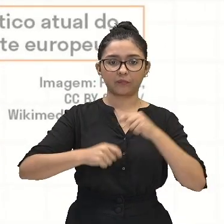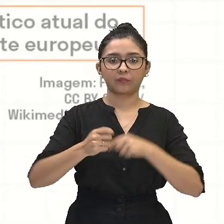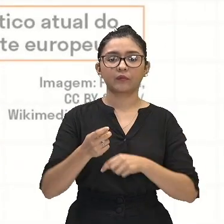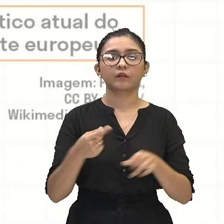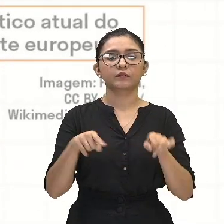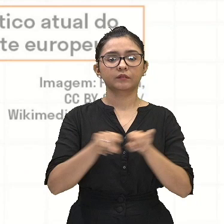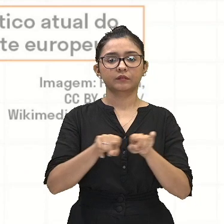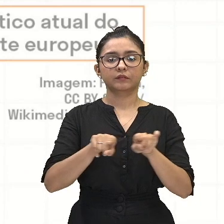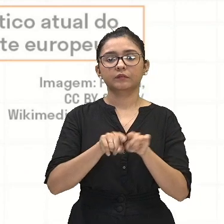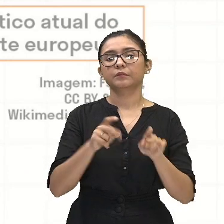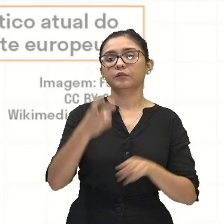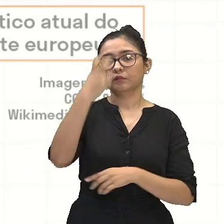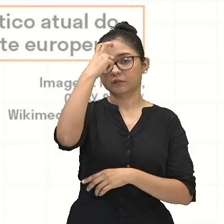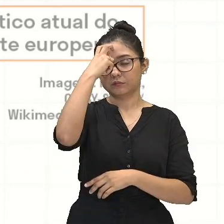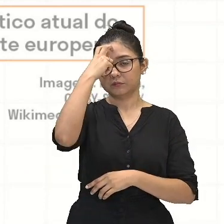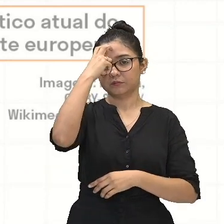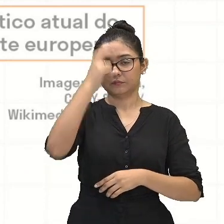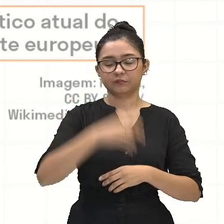econômicas,